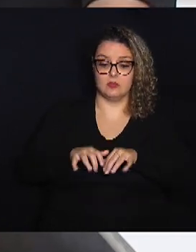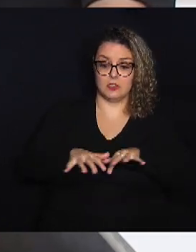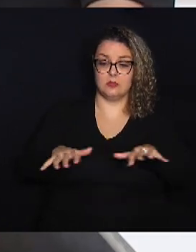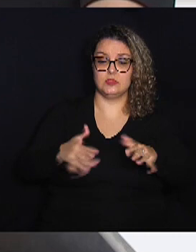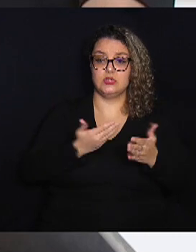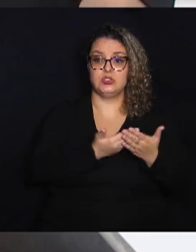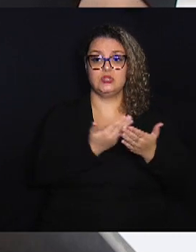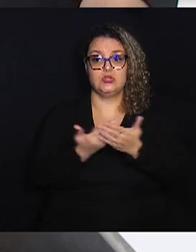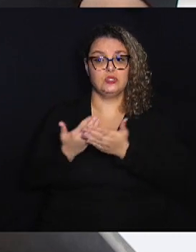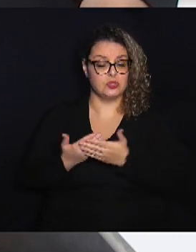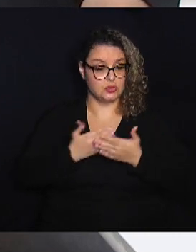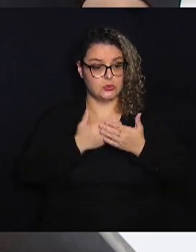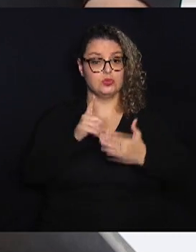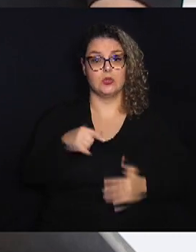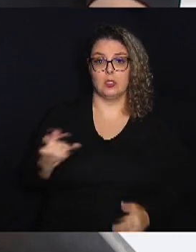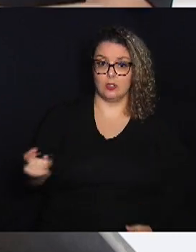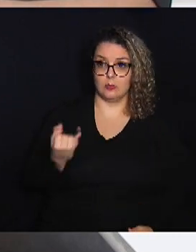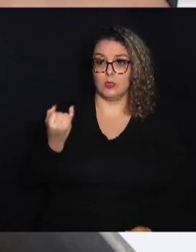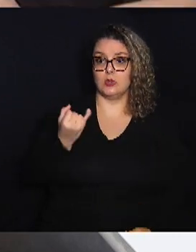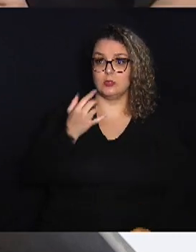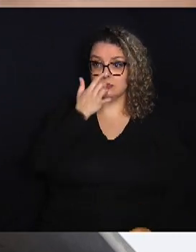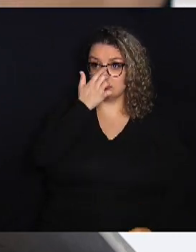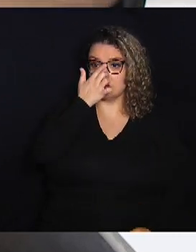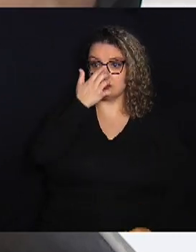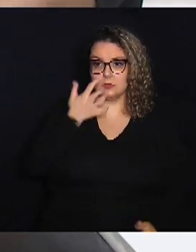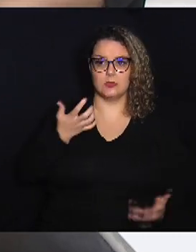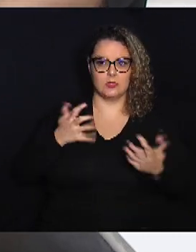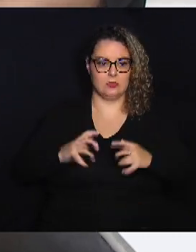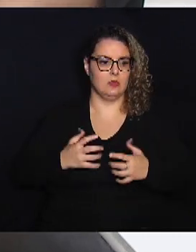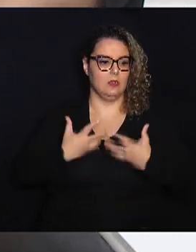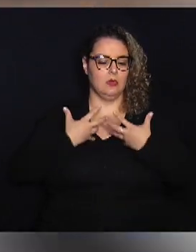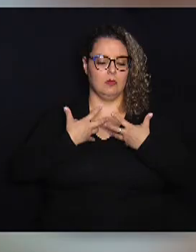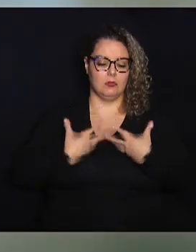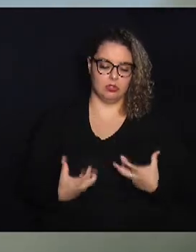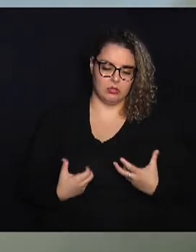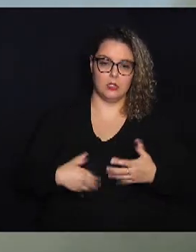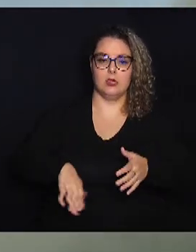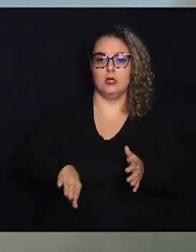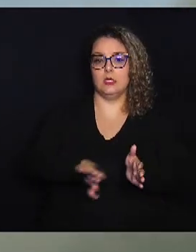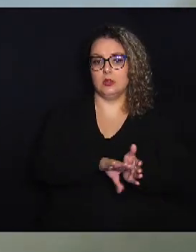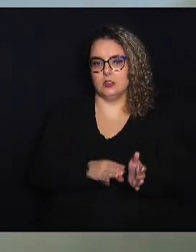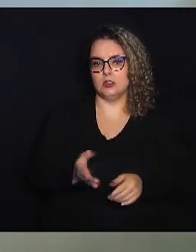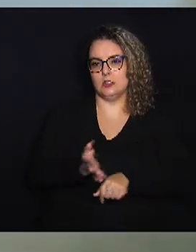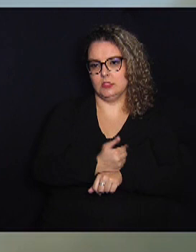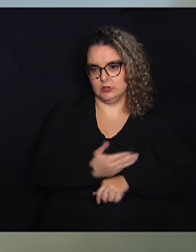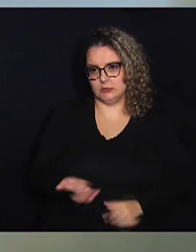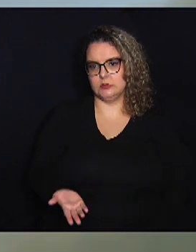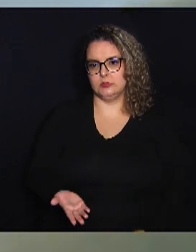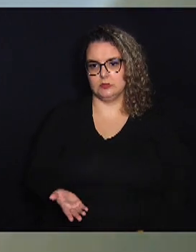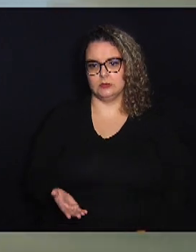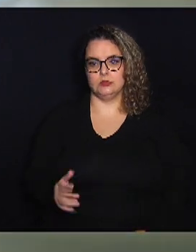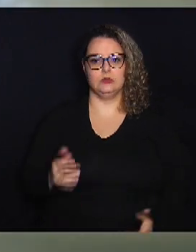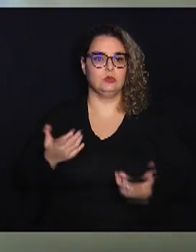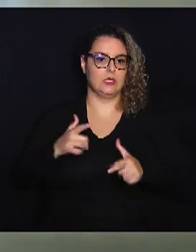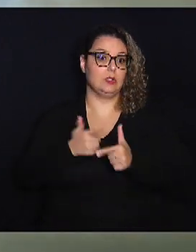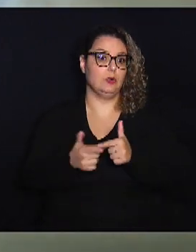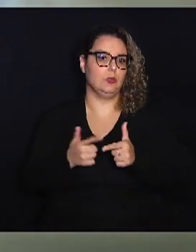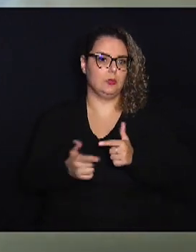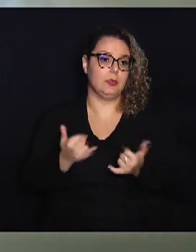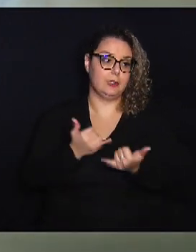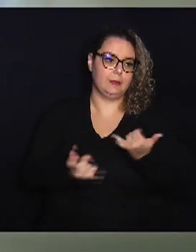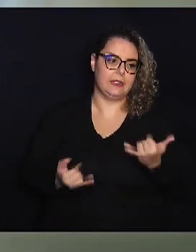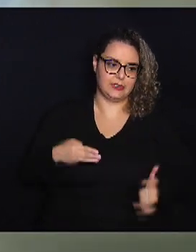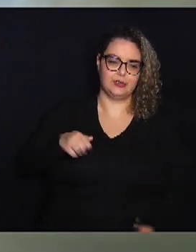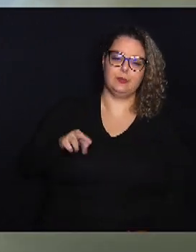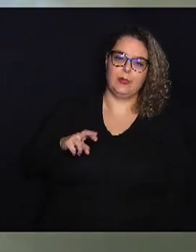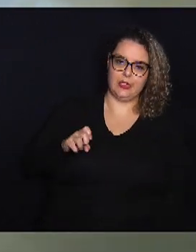distribuição, isso é fundamental. A gente não quer esgotar antes de chegar no final, a gente não quer ter uma cãibra no meio da maratona, né?